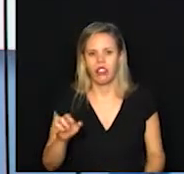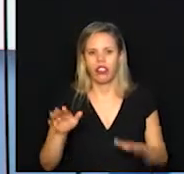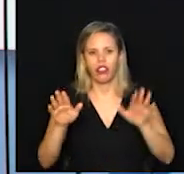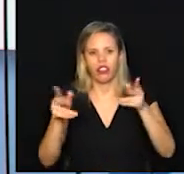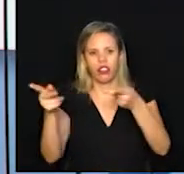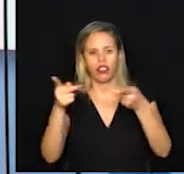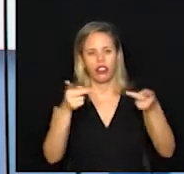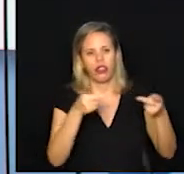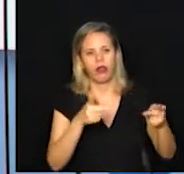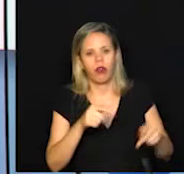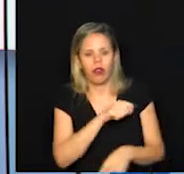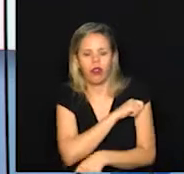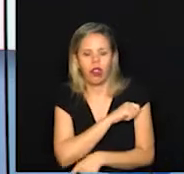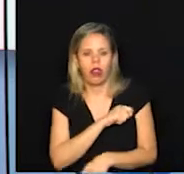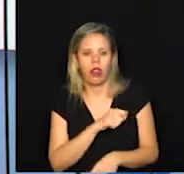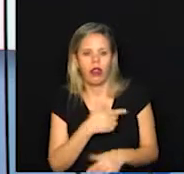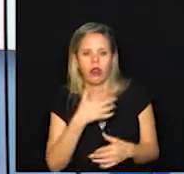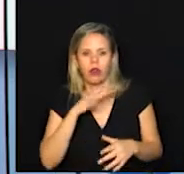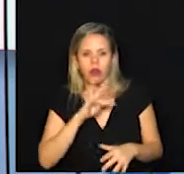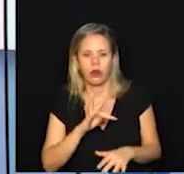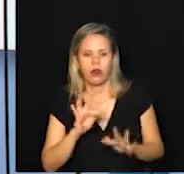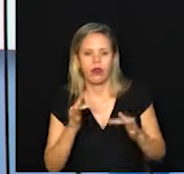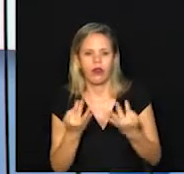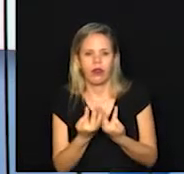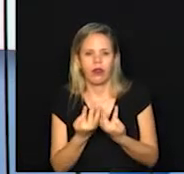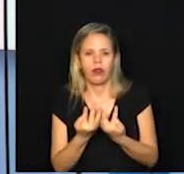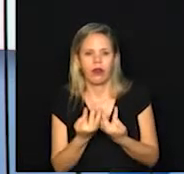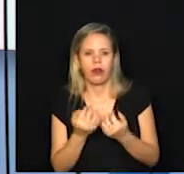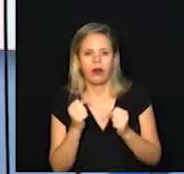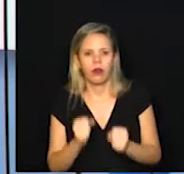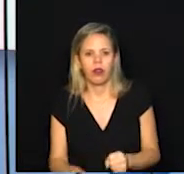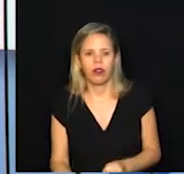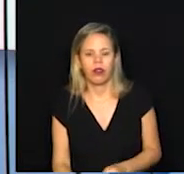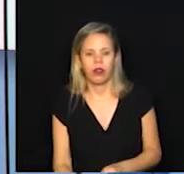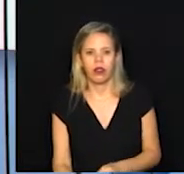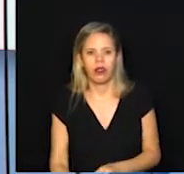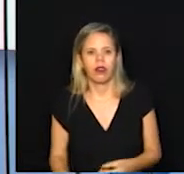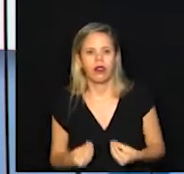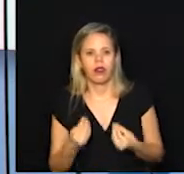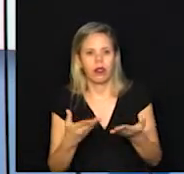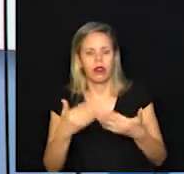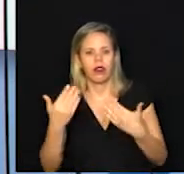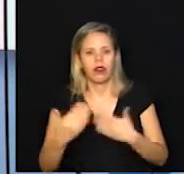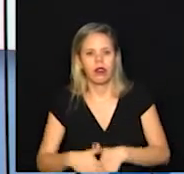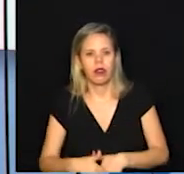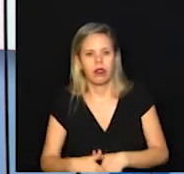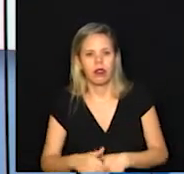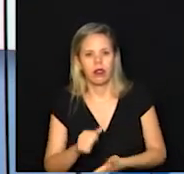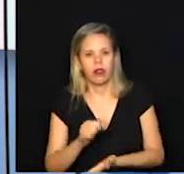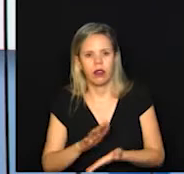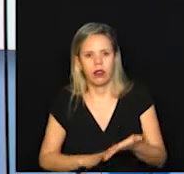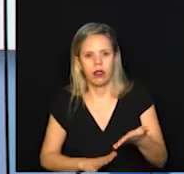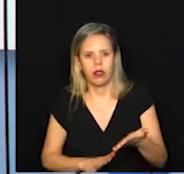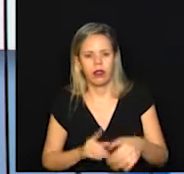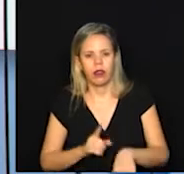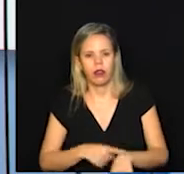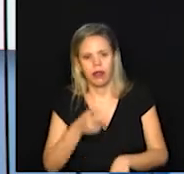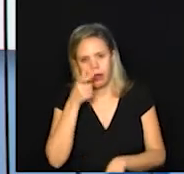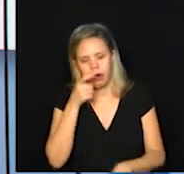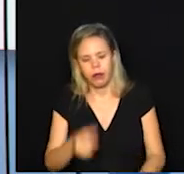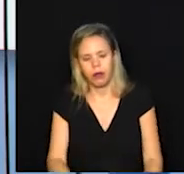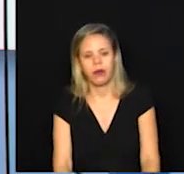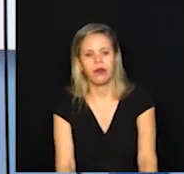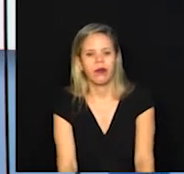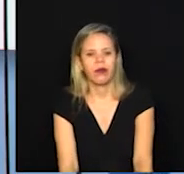alunos, os pais e responsáveis para que todos pudessem entregar as provas e as atividades a tempo. Vamos